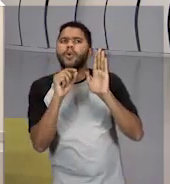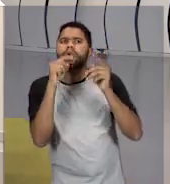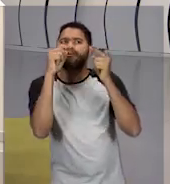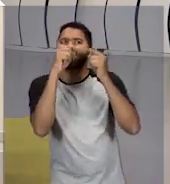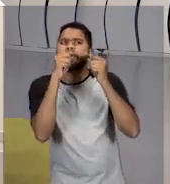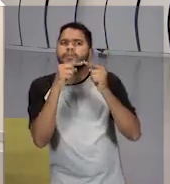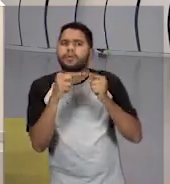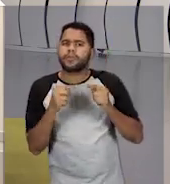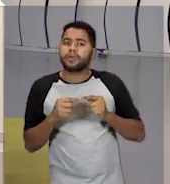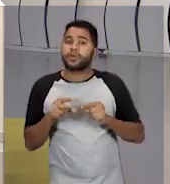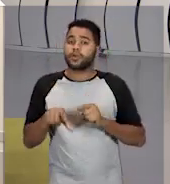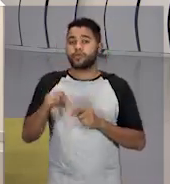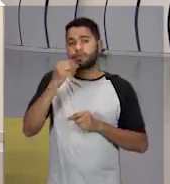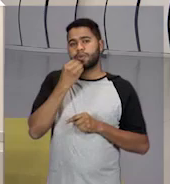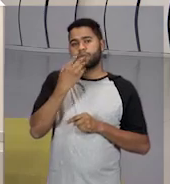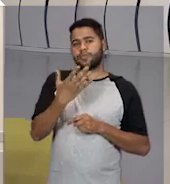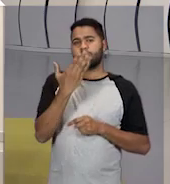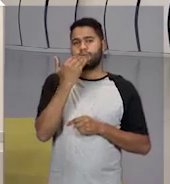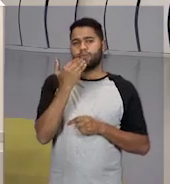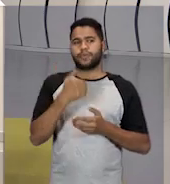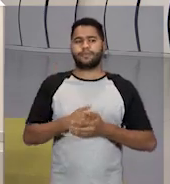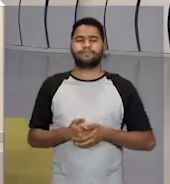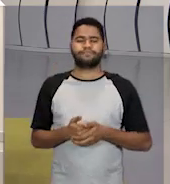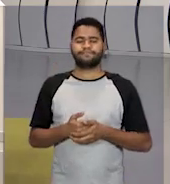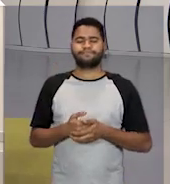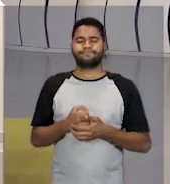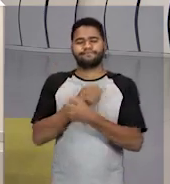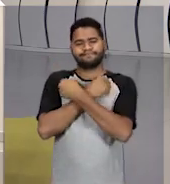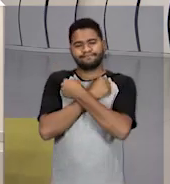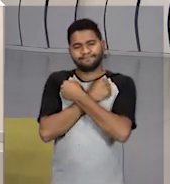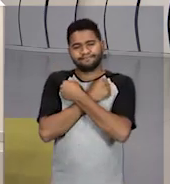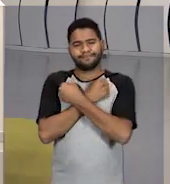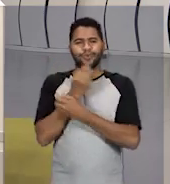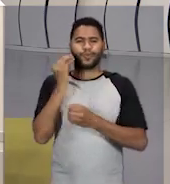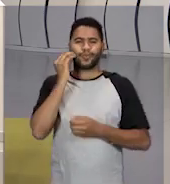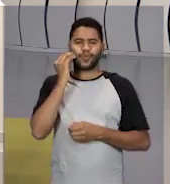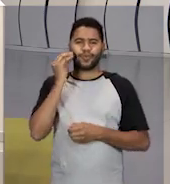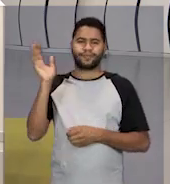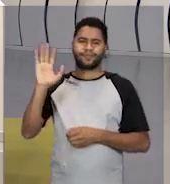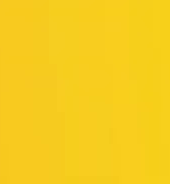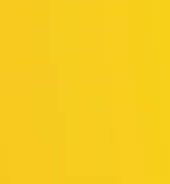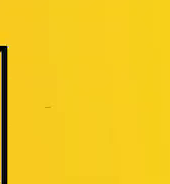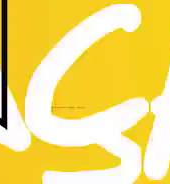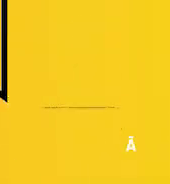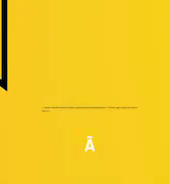nutricional do alimento e escolher bem o seu alimento. Um grande beijo da Marizinha.